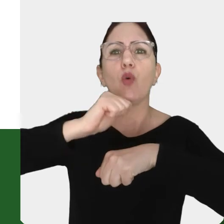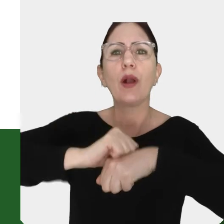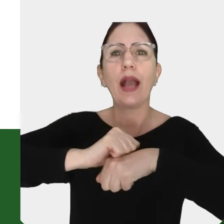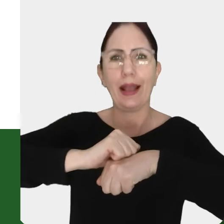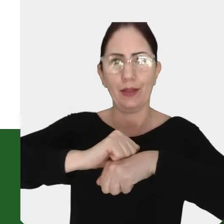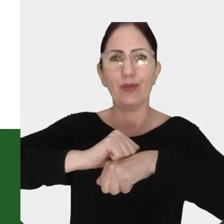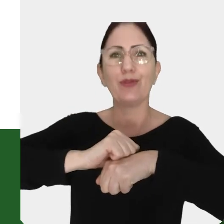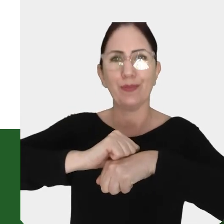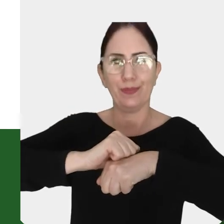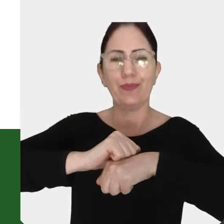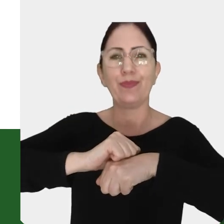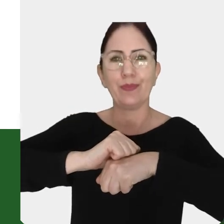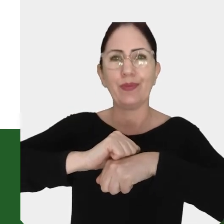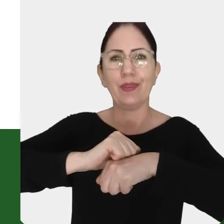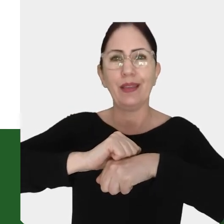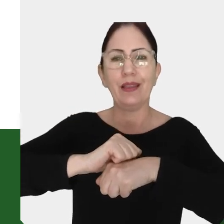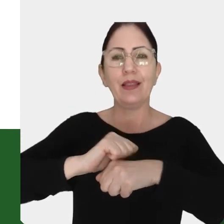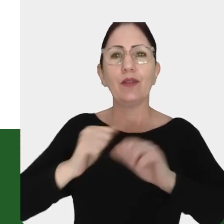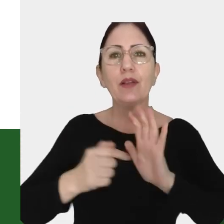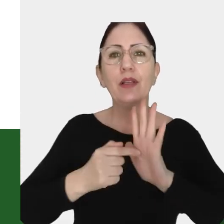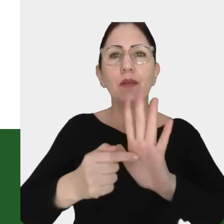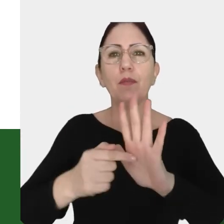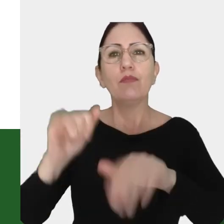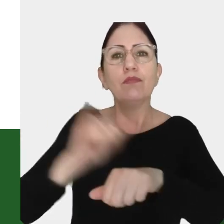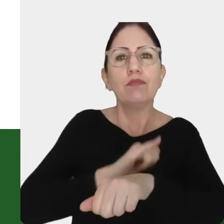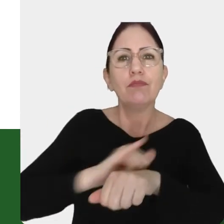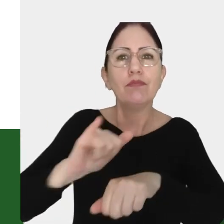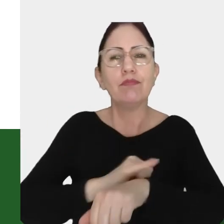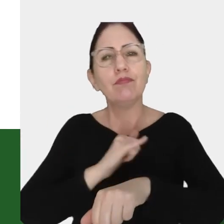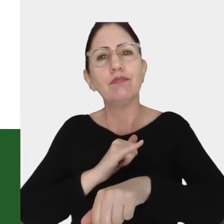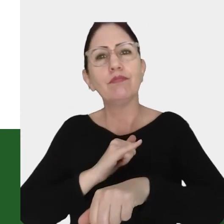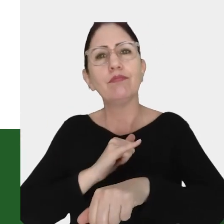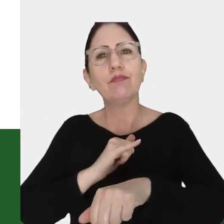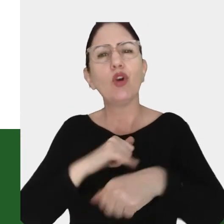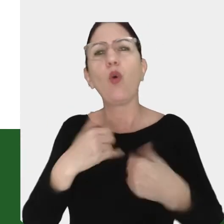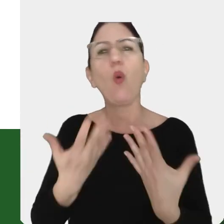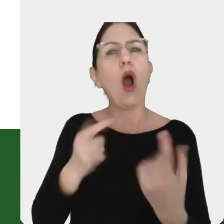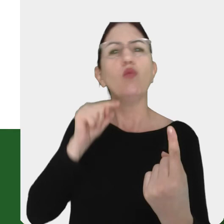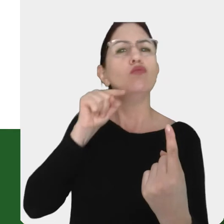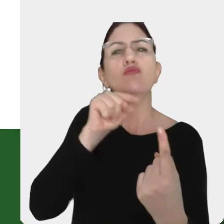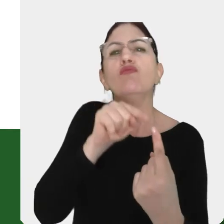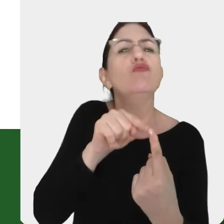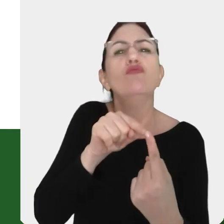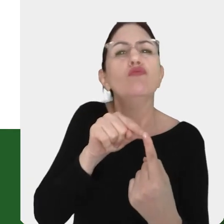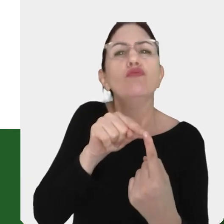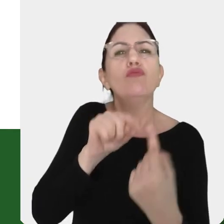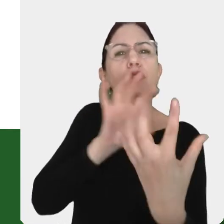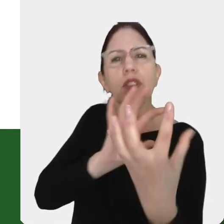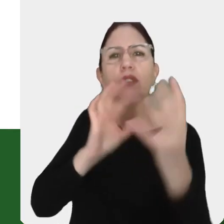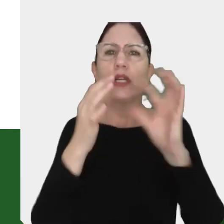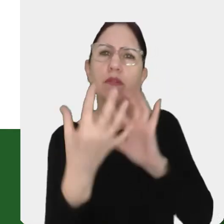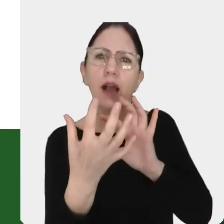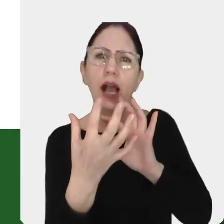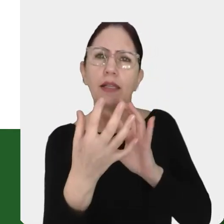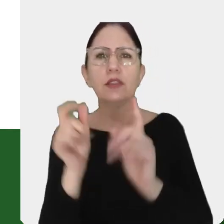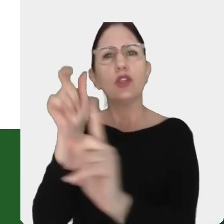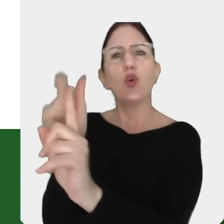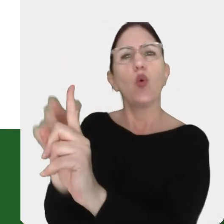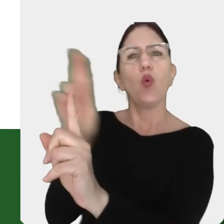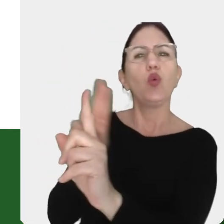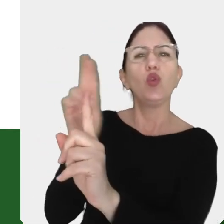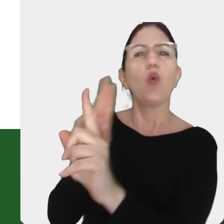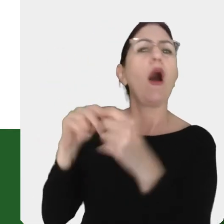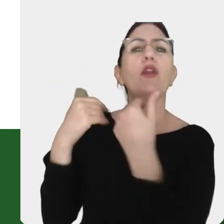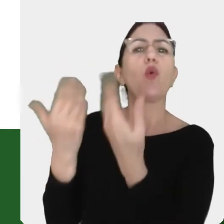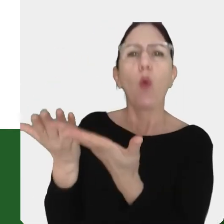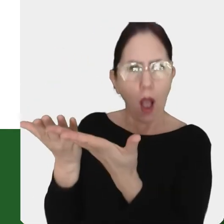abstrato, definindo, então, a estratégia para quem que será esse produto digital, para quem que é essa interface.